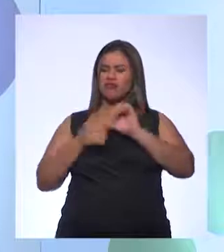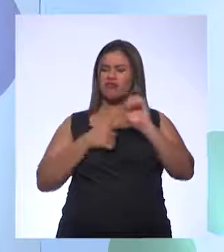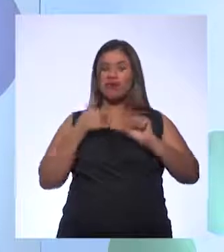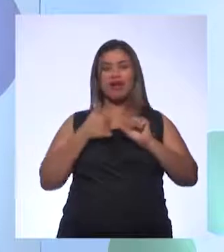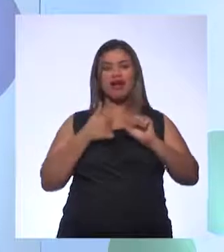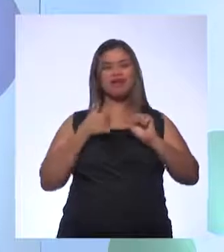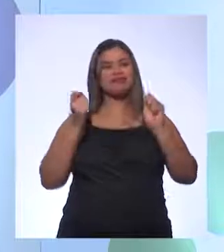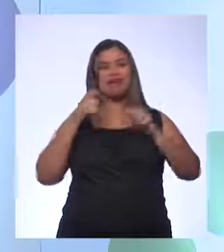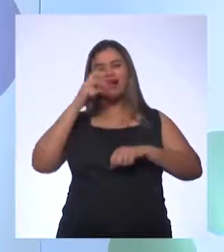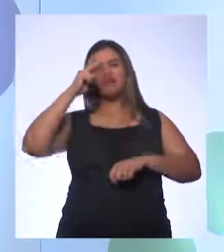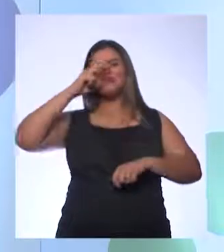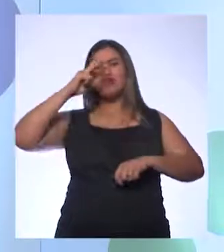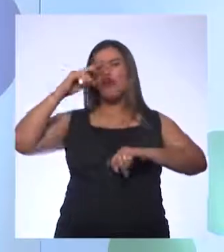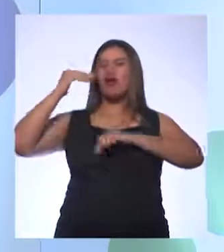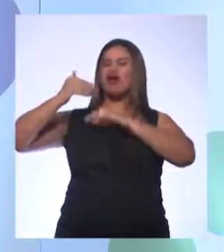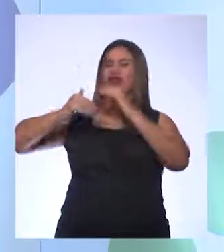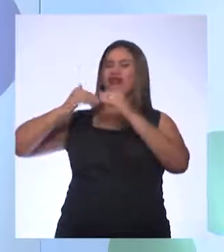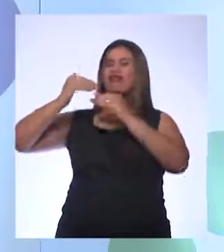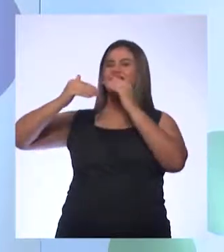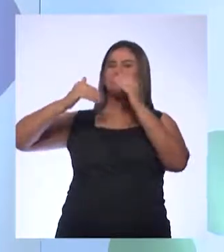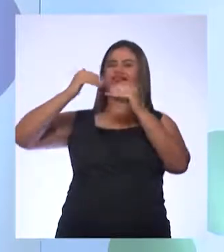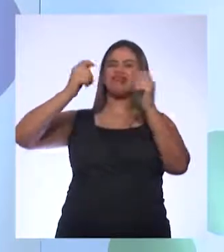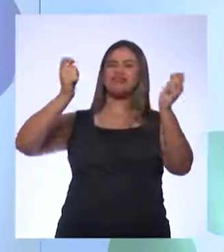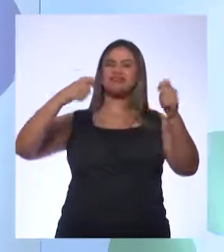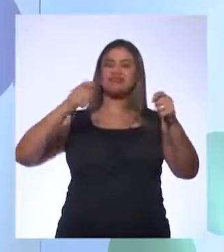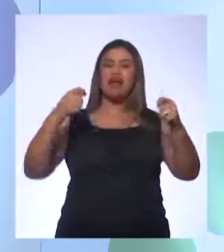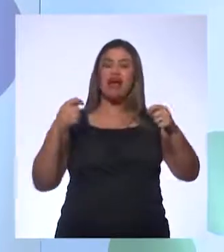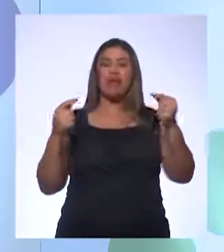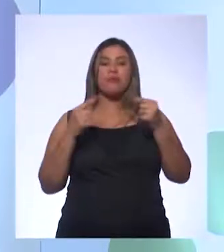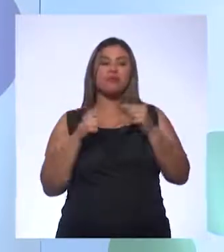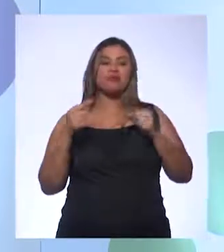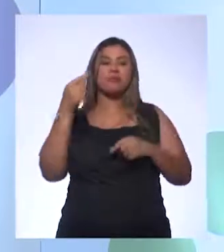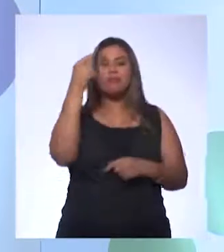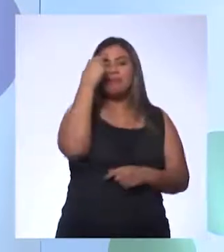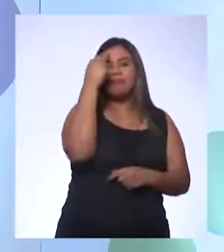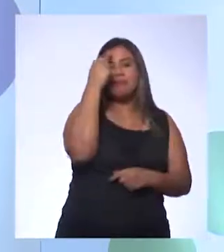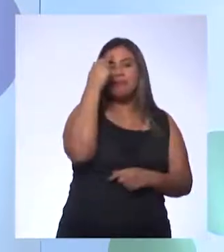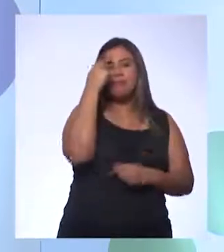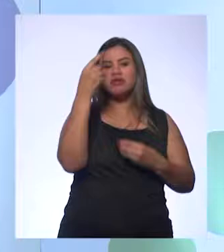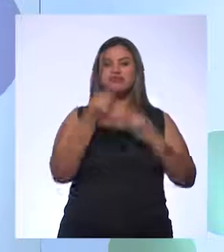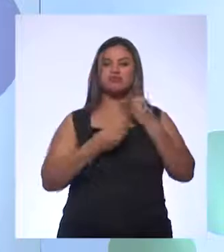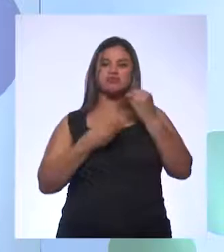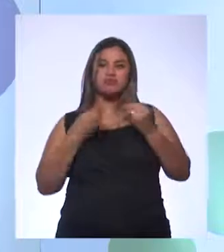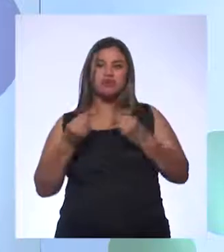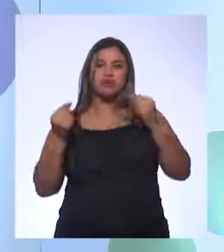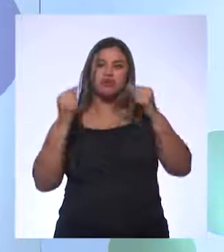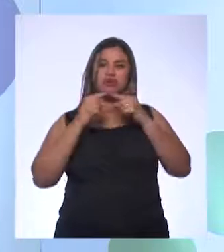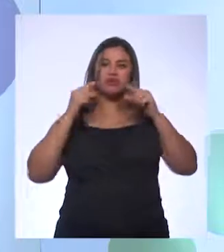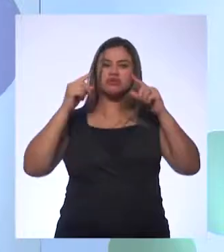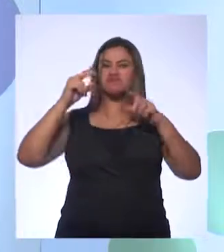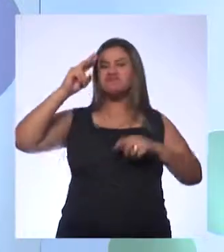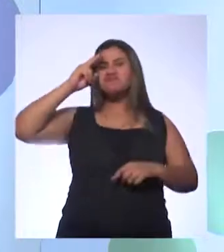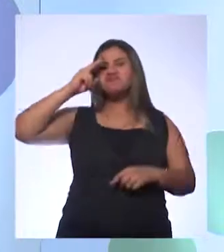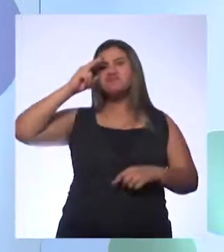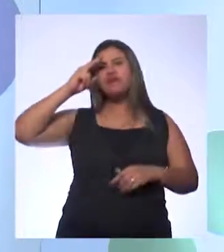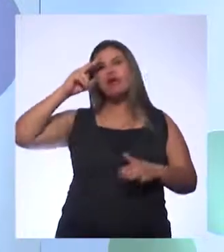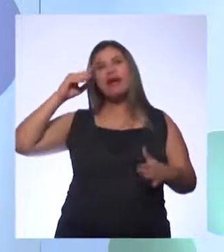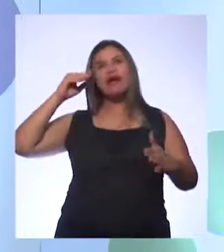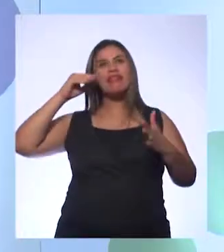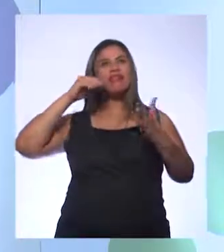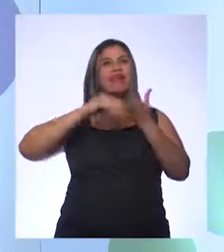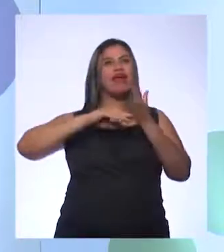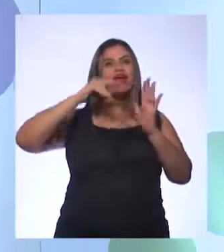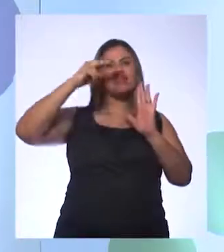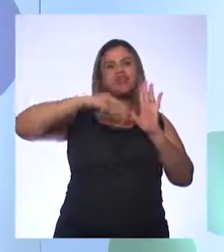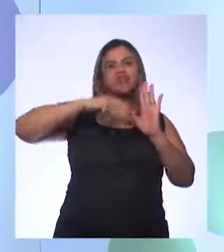uma história e ficar desenvolvendo na cabeça. Como é que a gente pensa isso daria uma história até que chegue no leitor